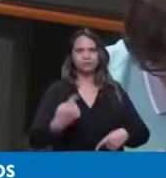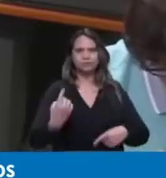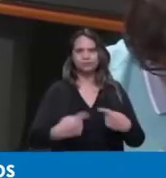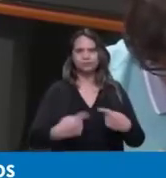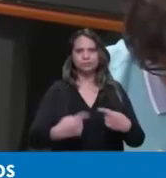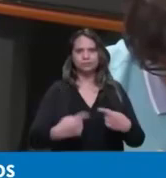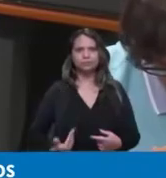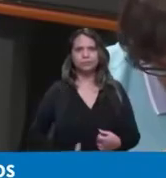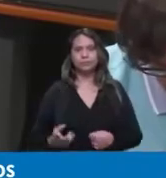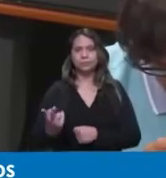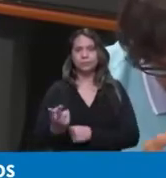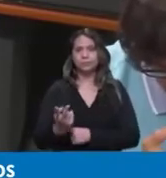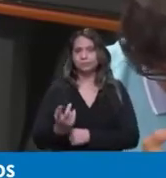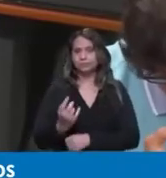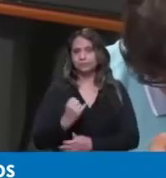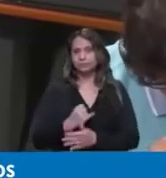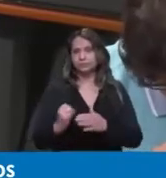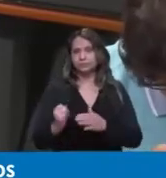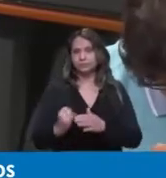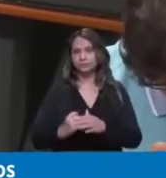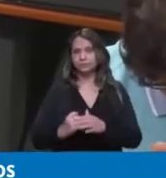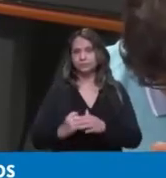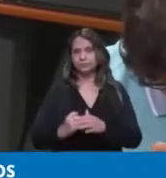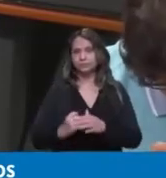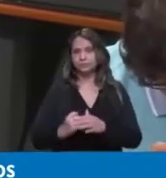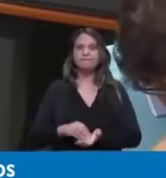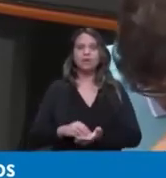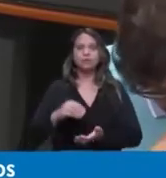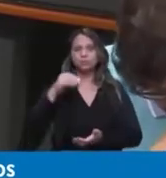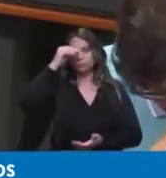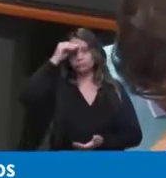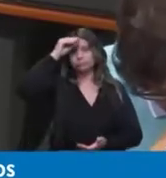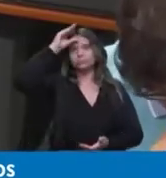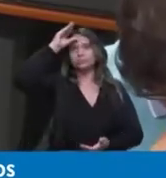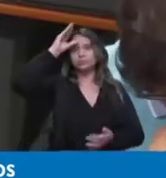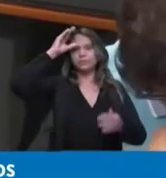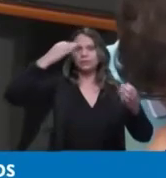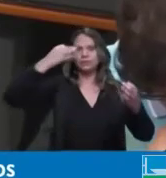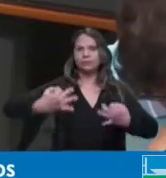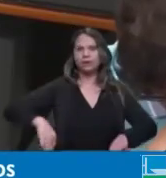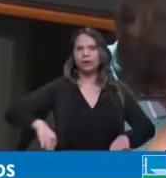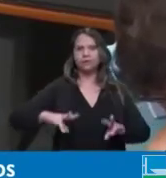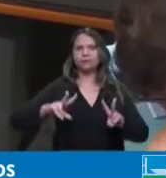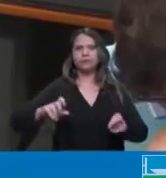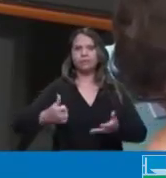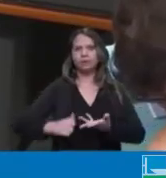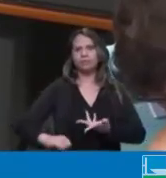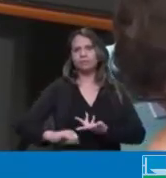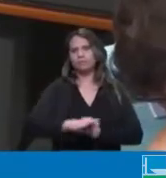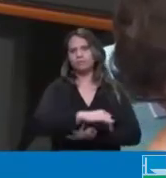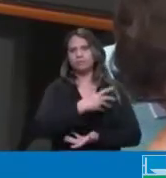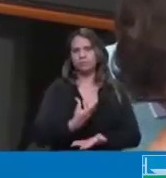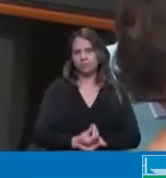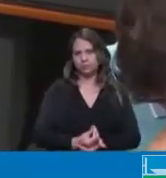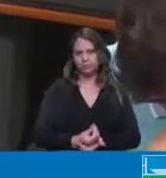proteção institucional em razão da ausência de conhecimento adequado sobre a abordagem biopsicossocial.